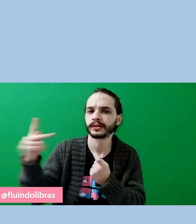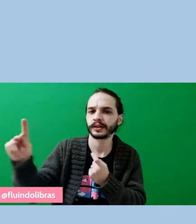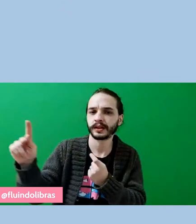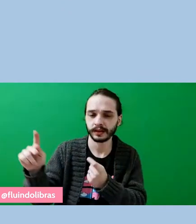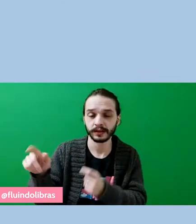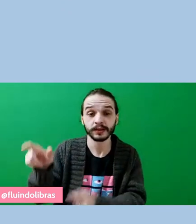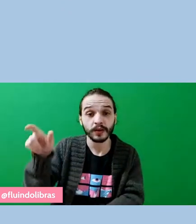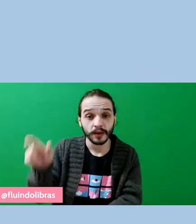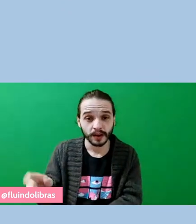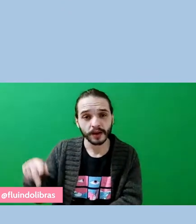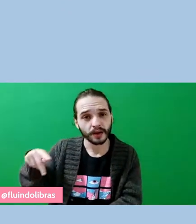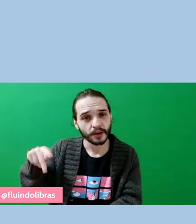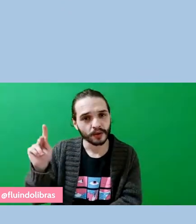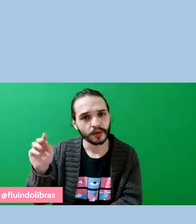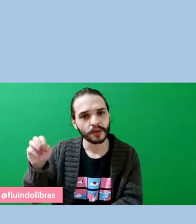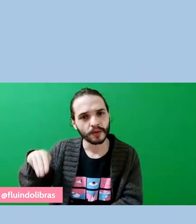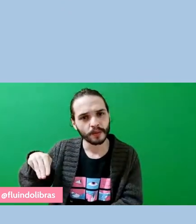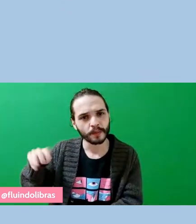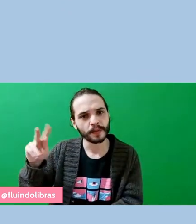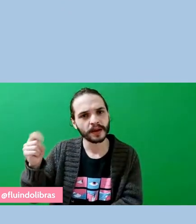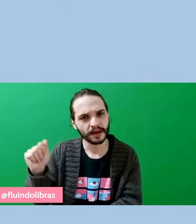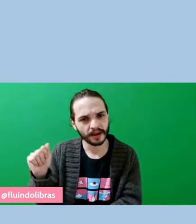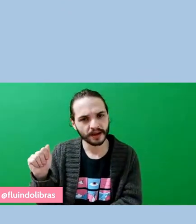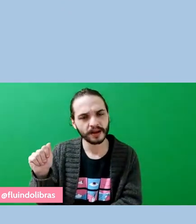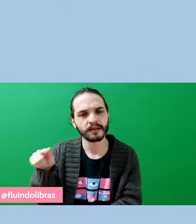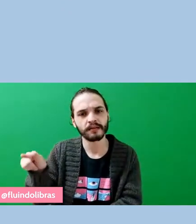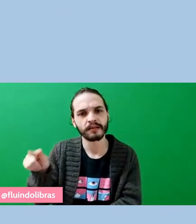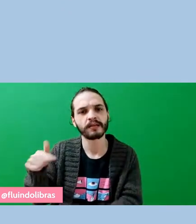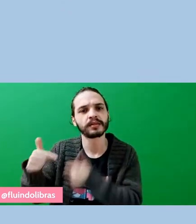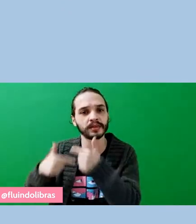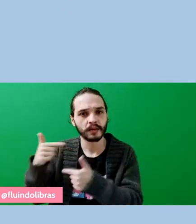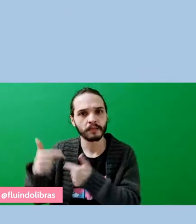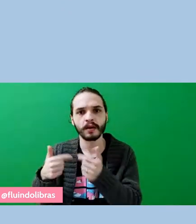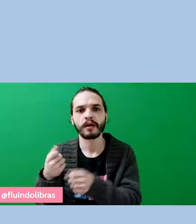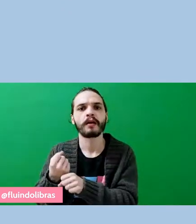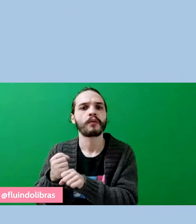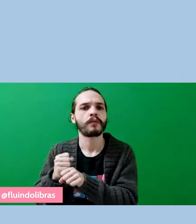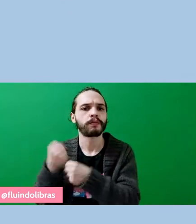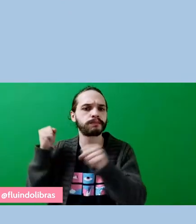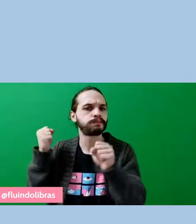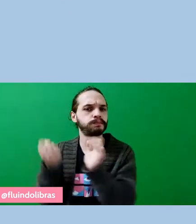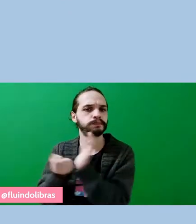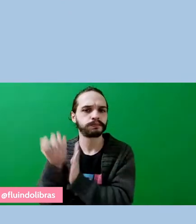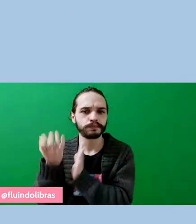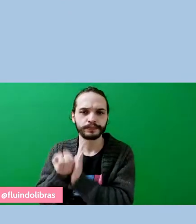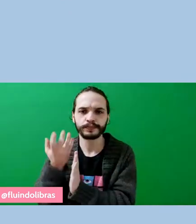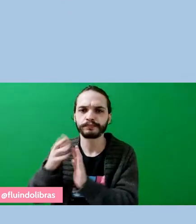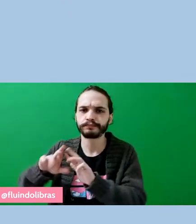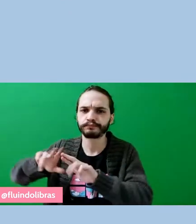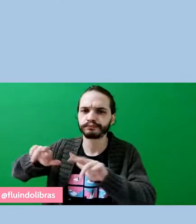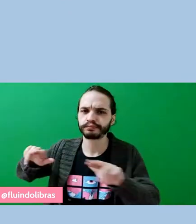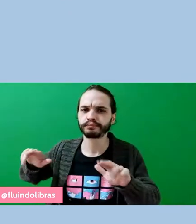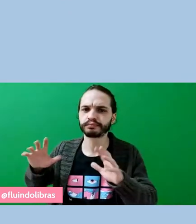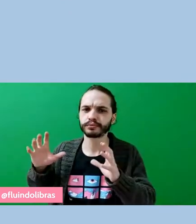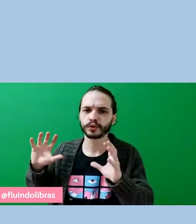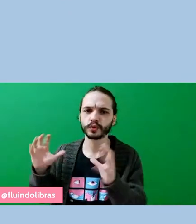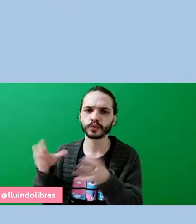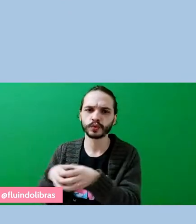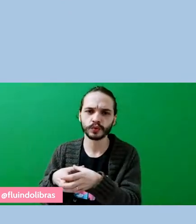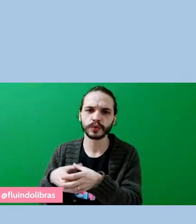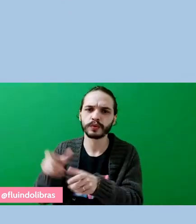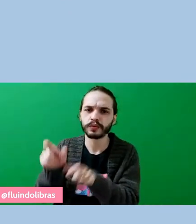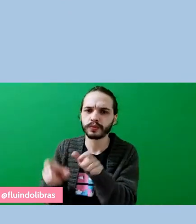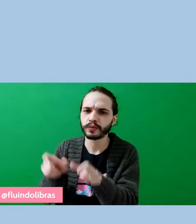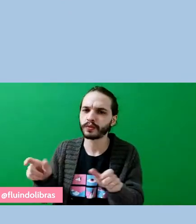cara que trabalha com essas grandes produções e esses grandes elencos, textos escritos para